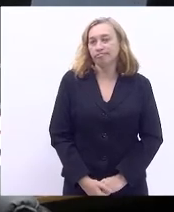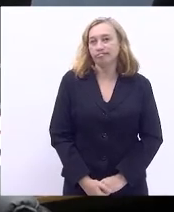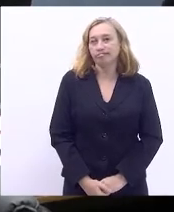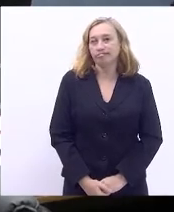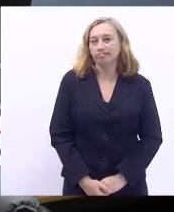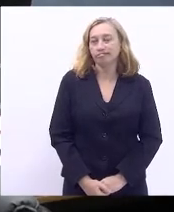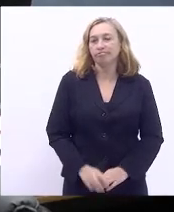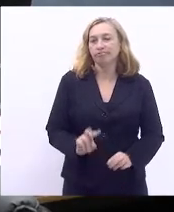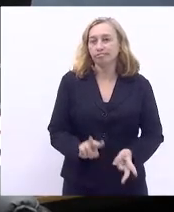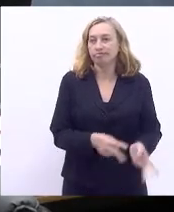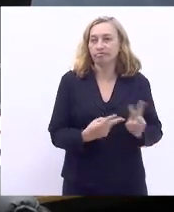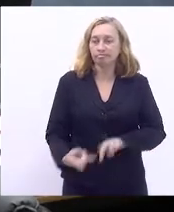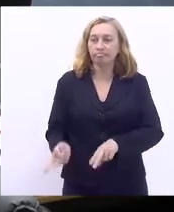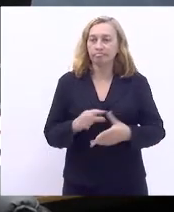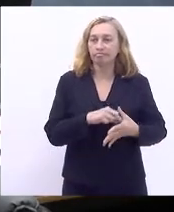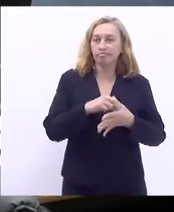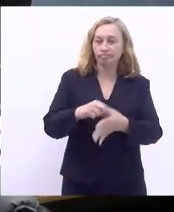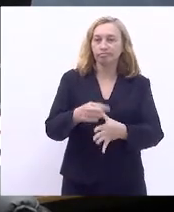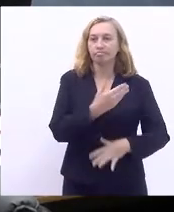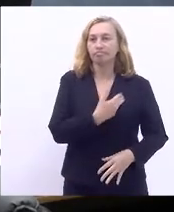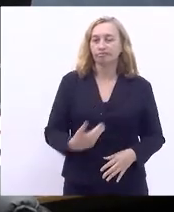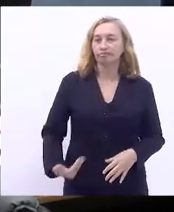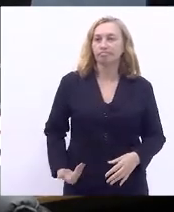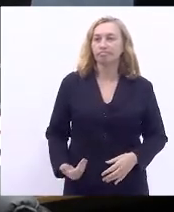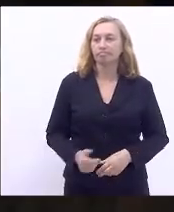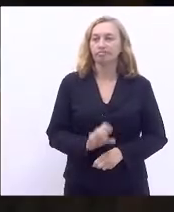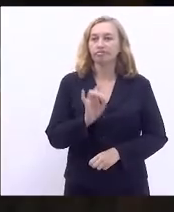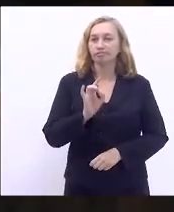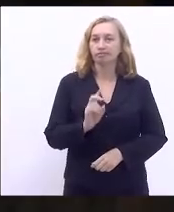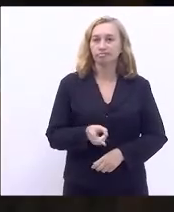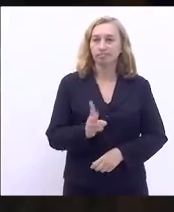Para encaminhar pela liderança de governo, presidente. Sempre lembrando